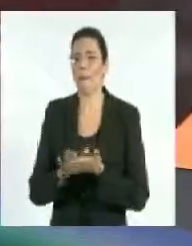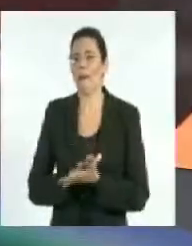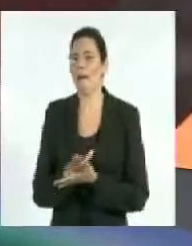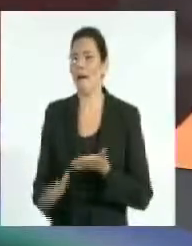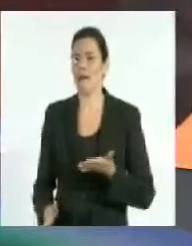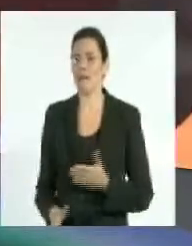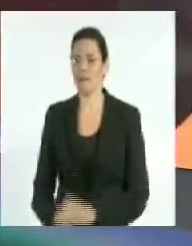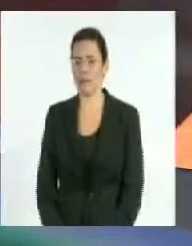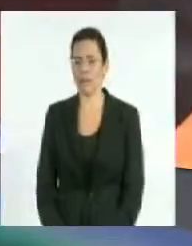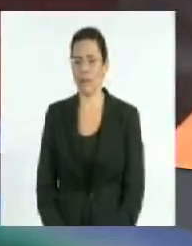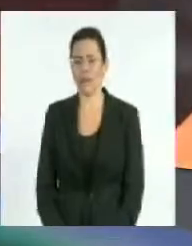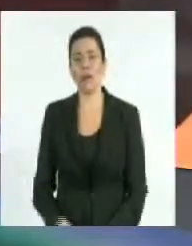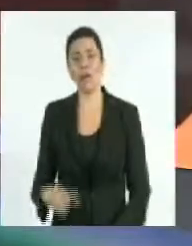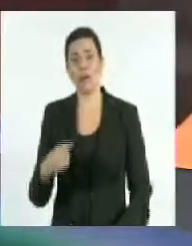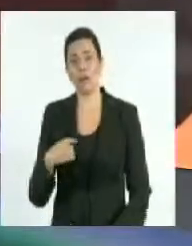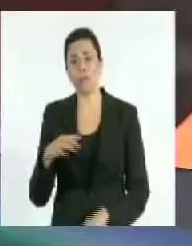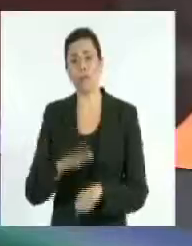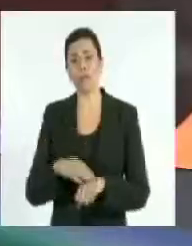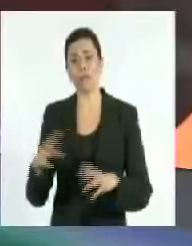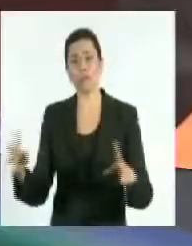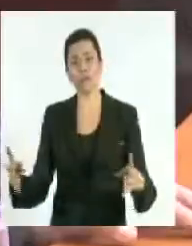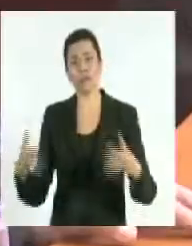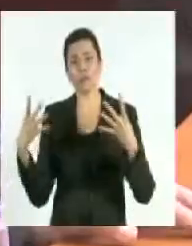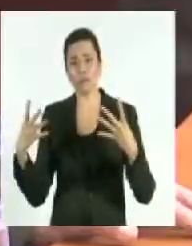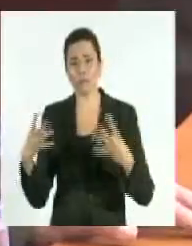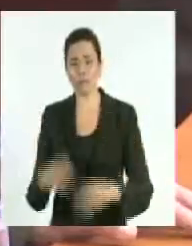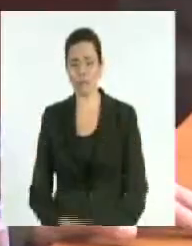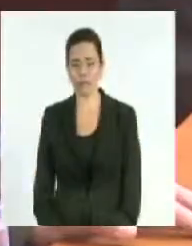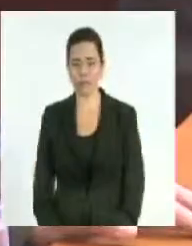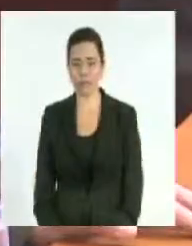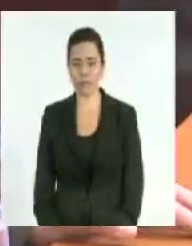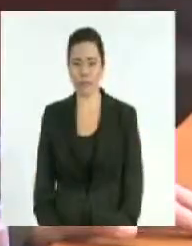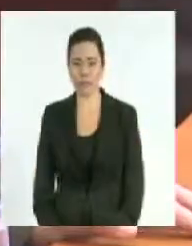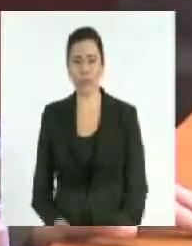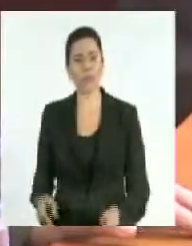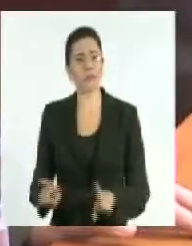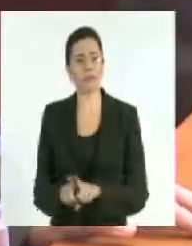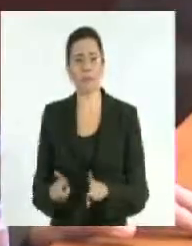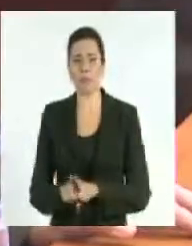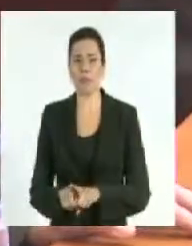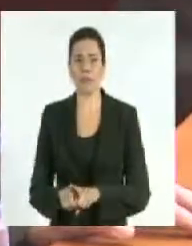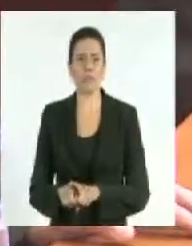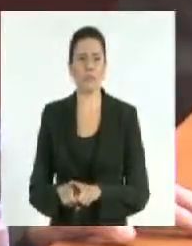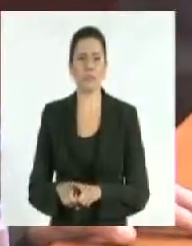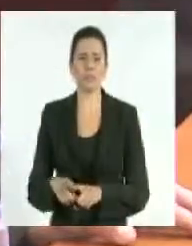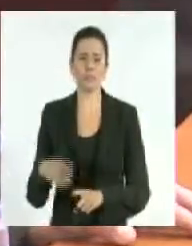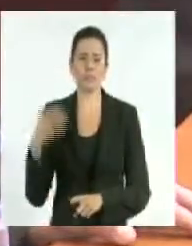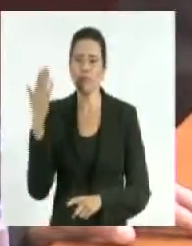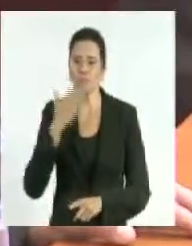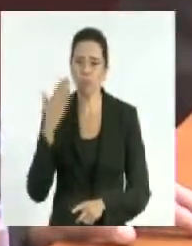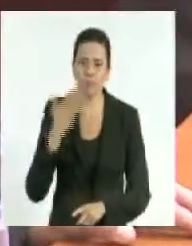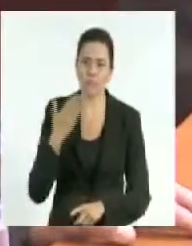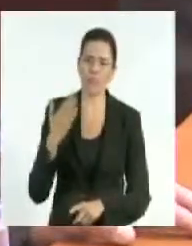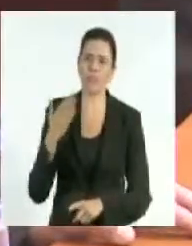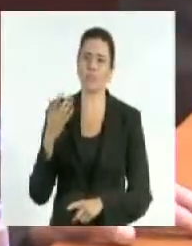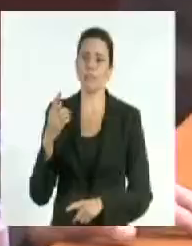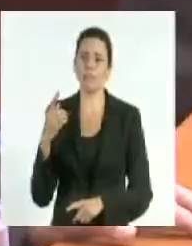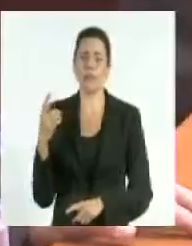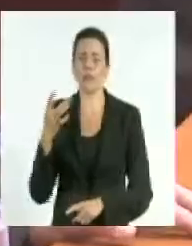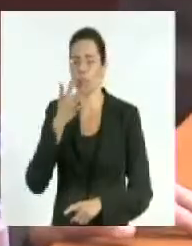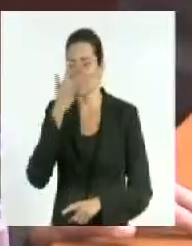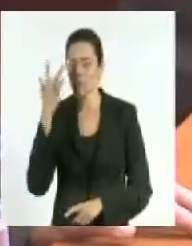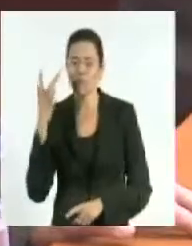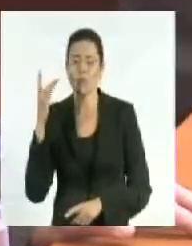alertar em relação a isso. Não vi pronunciamento dos nossos parlamentares federais, dos nossos senadores, também não